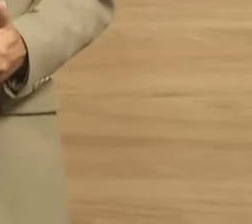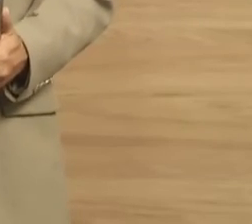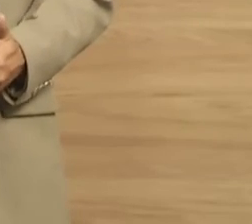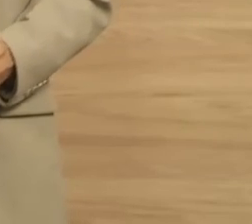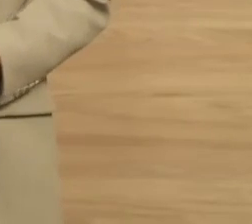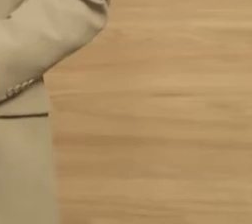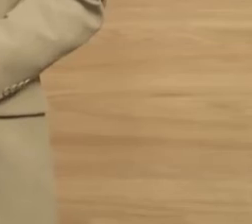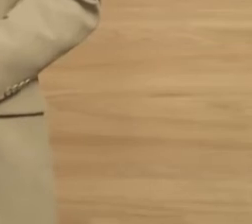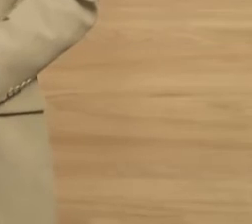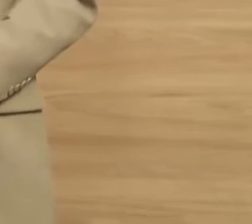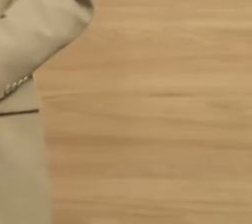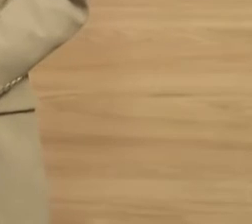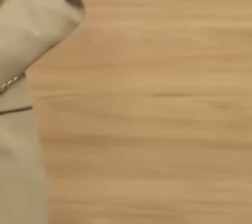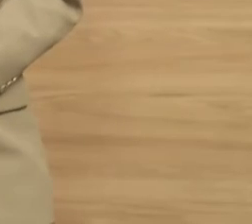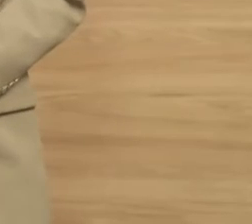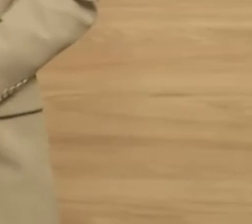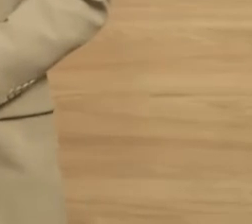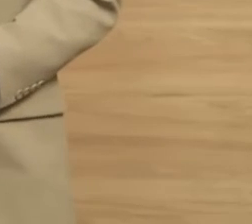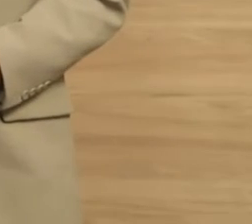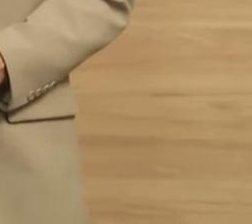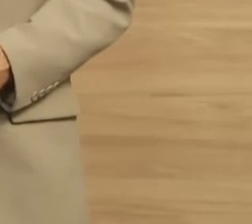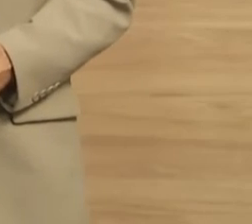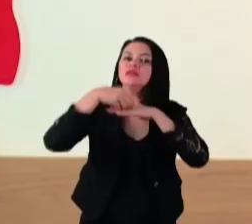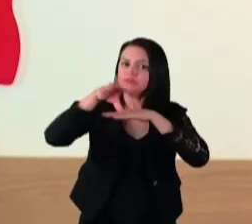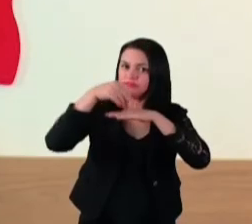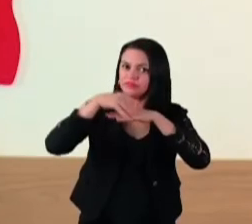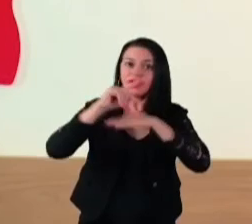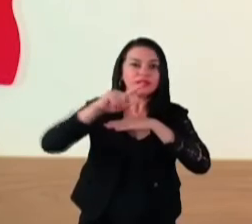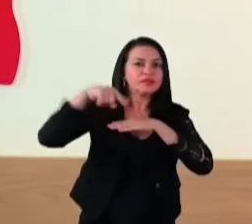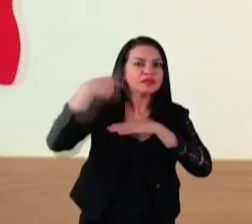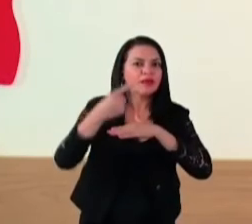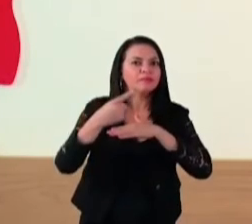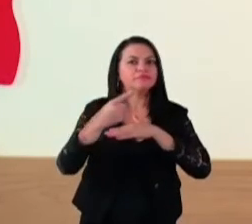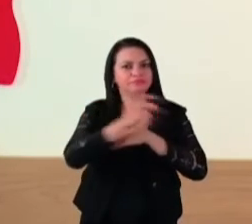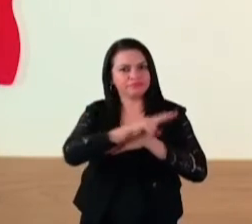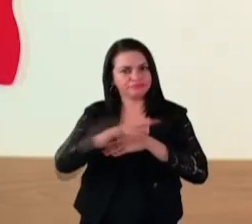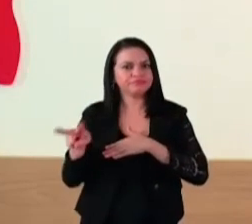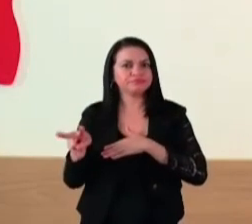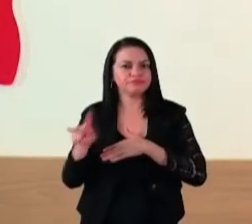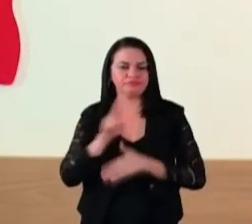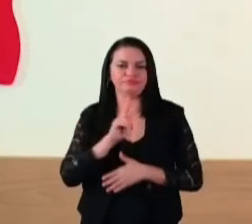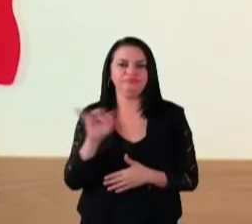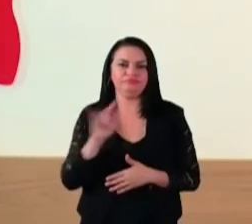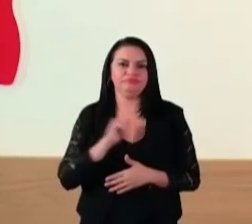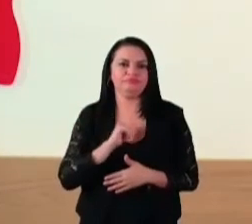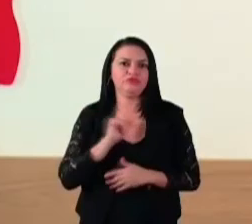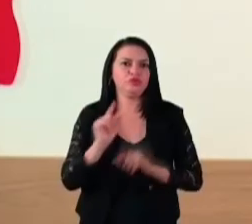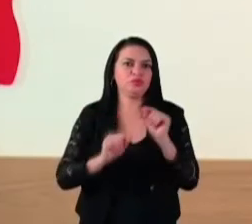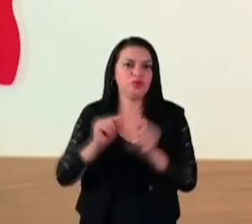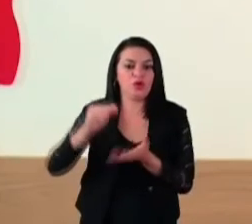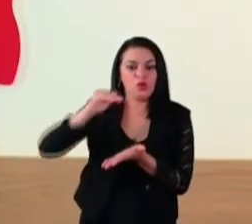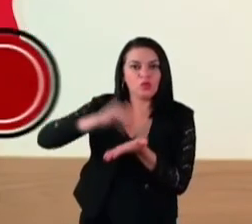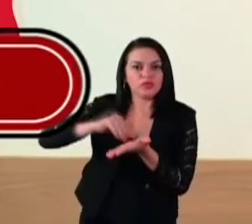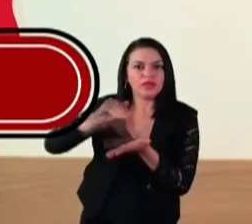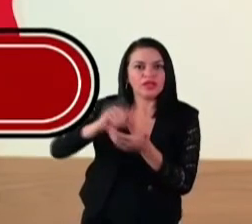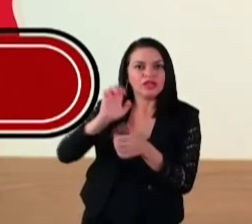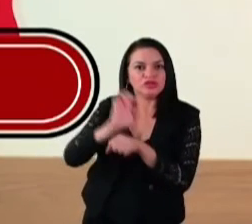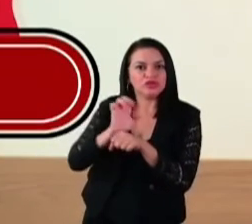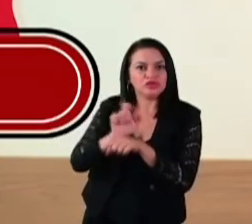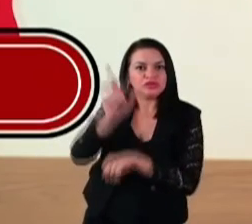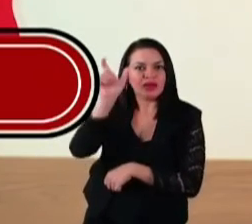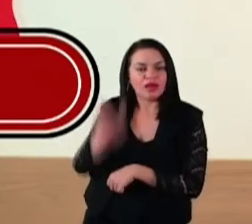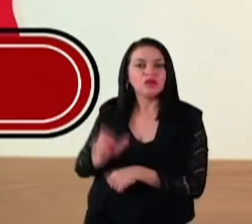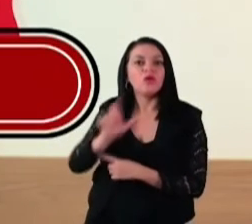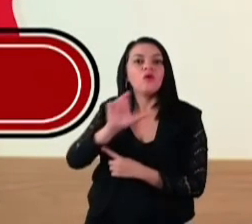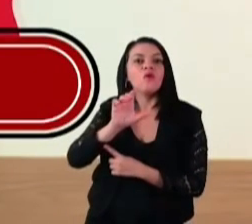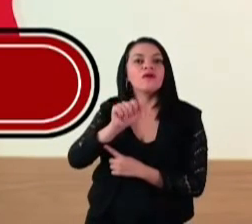os indicadores dentro do Maranhão. Na próxima semana, o secretário de Estado, Carlos